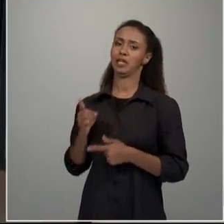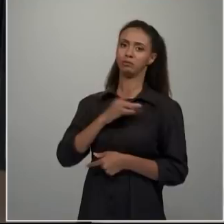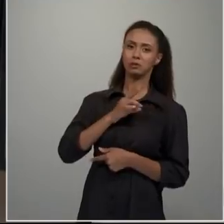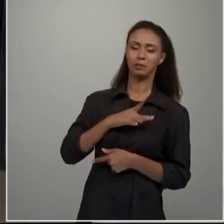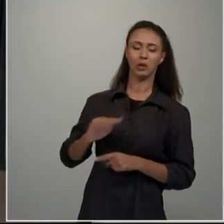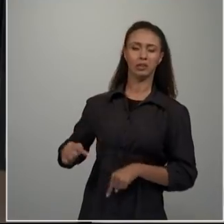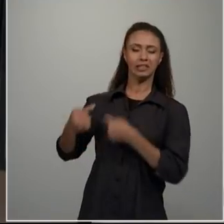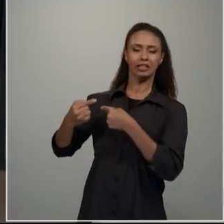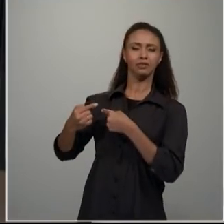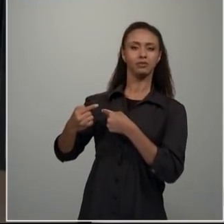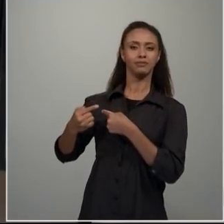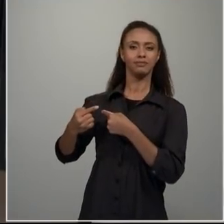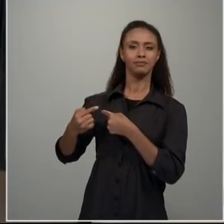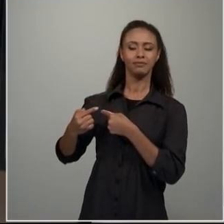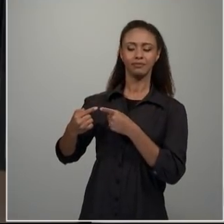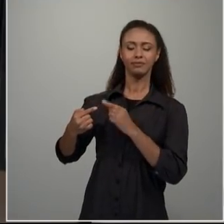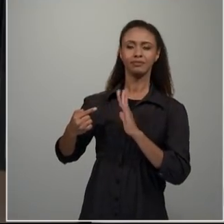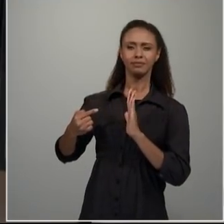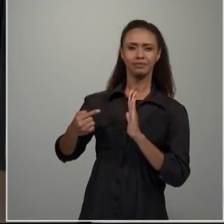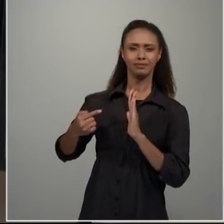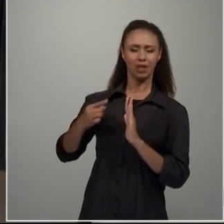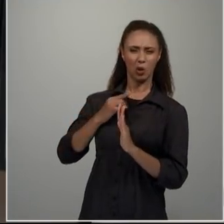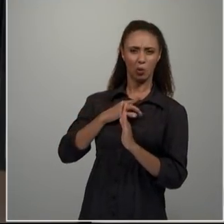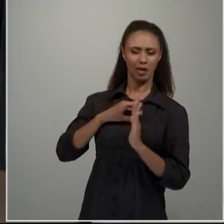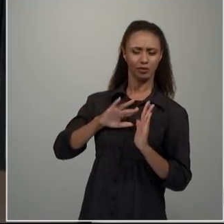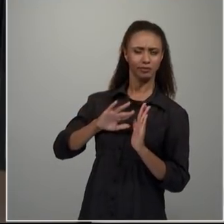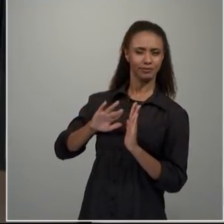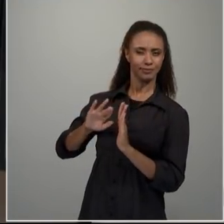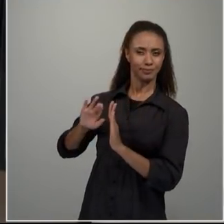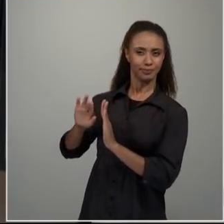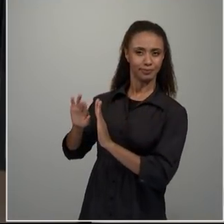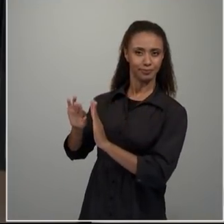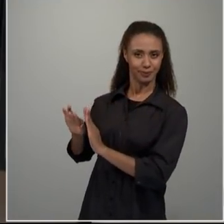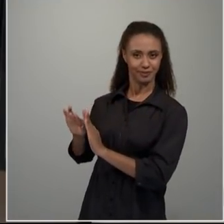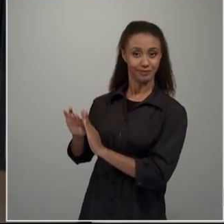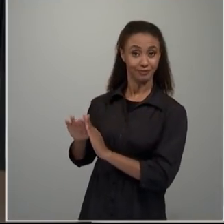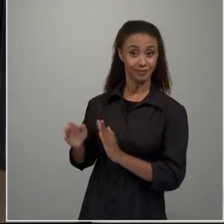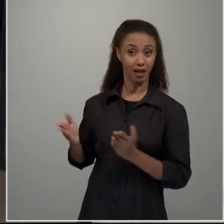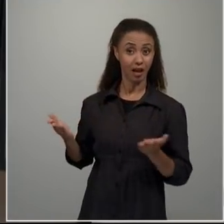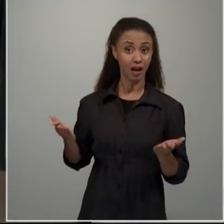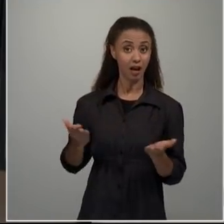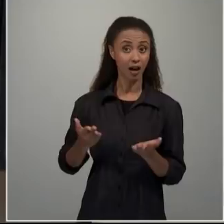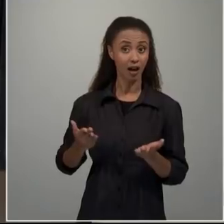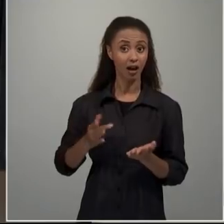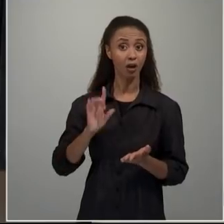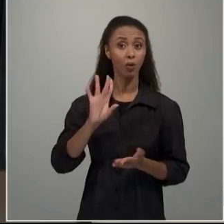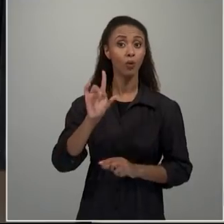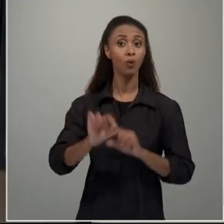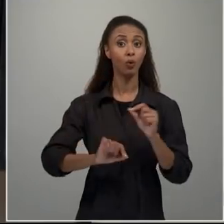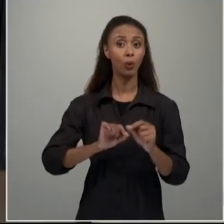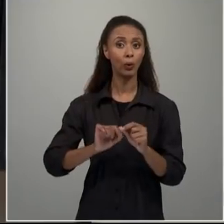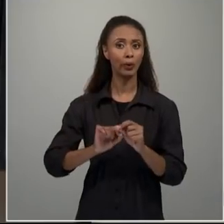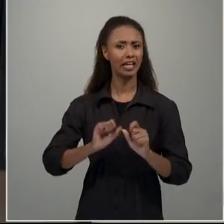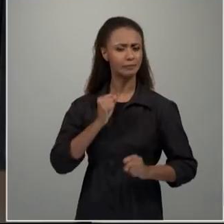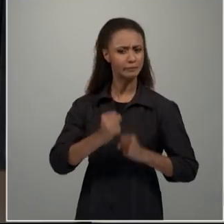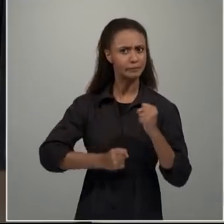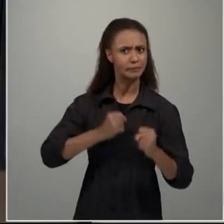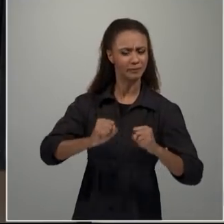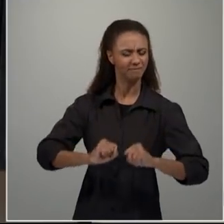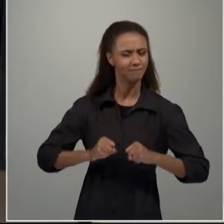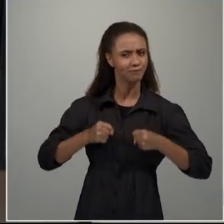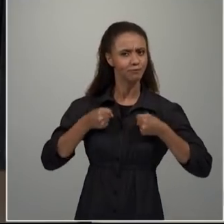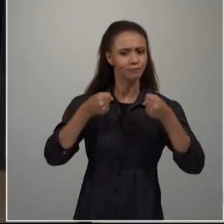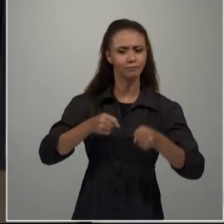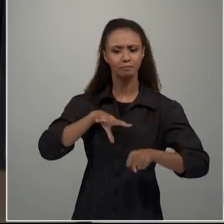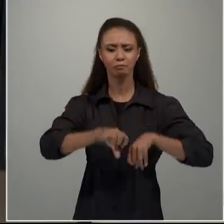vamos deixar essa nossa história do medo para trás e vamos trazer pra cá e se correr atrás eu sei